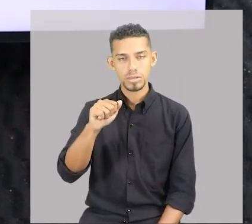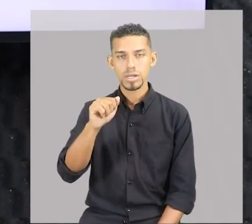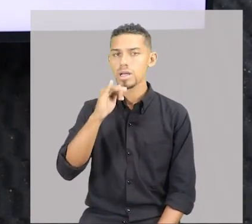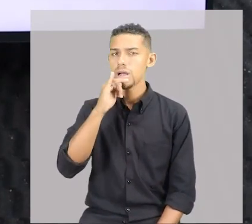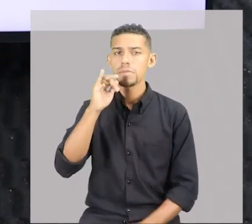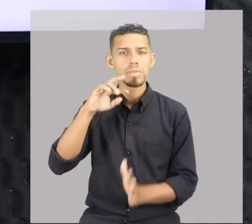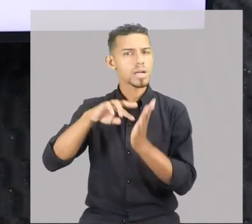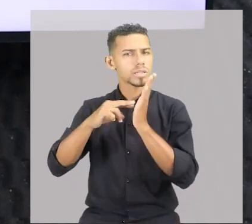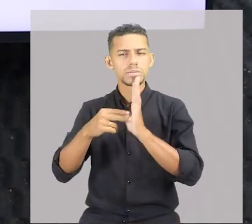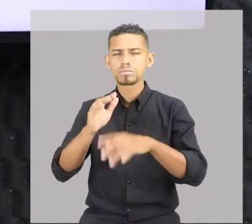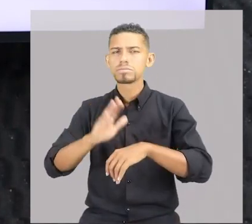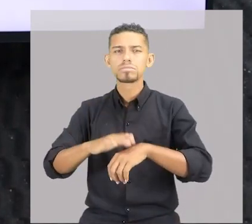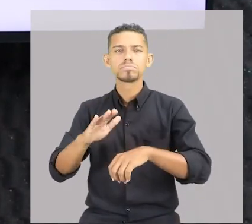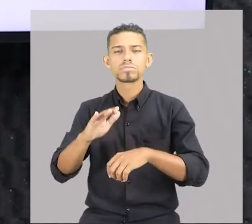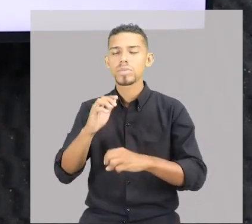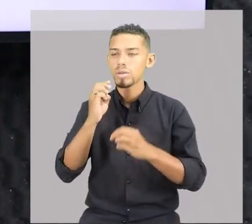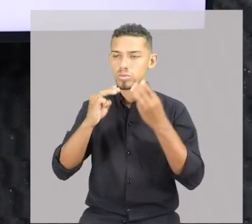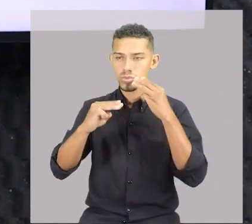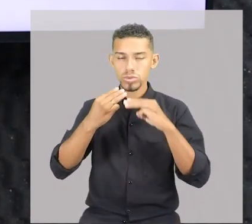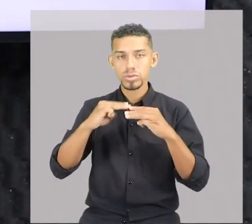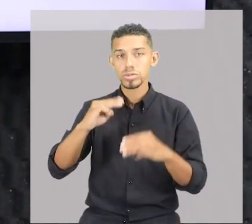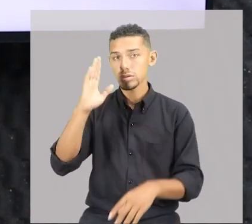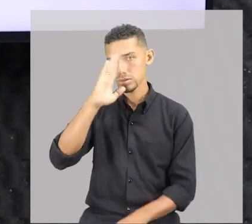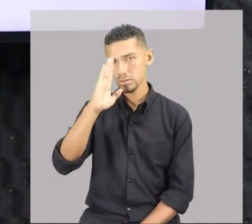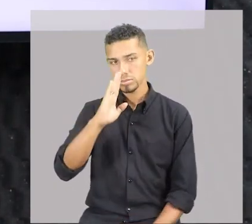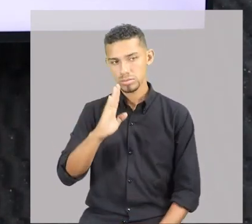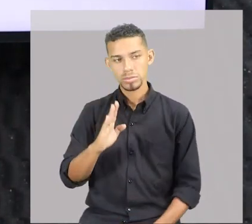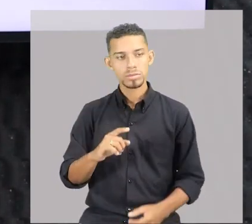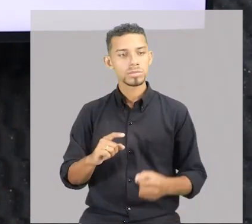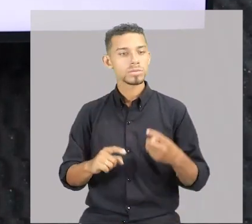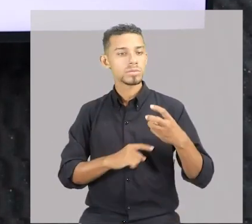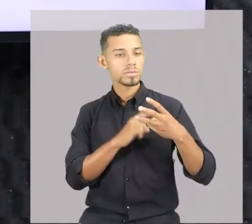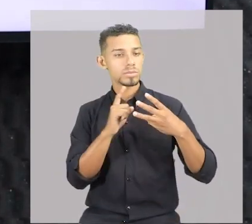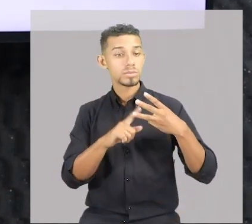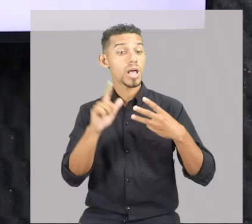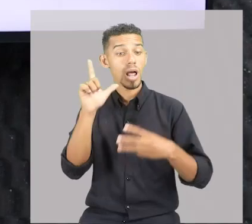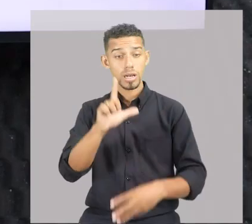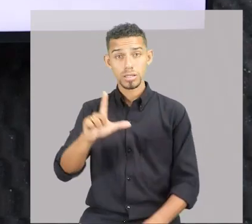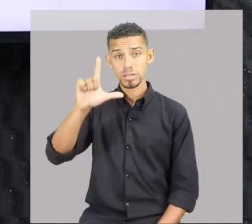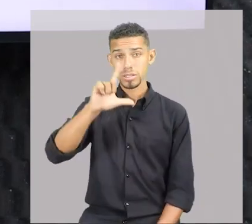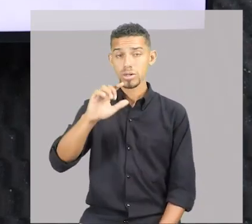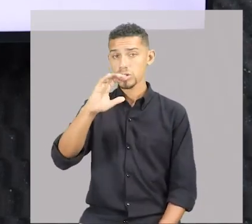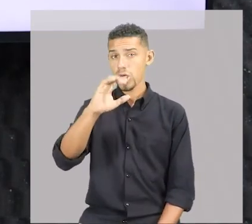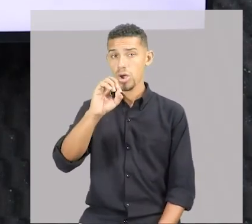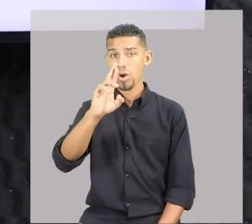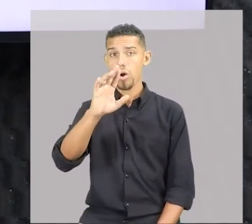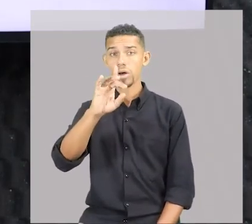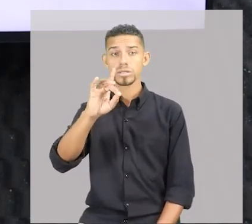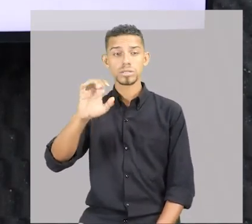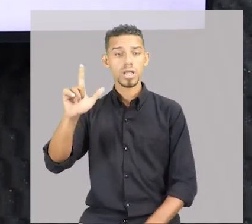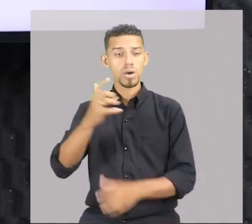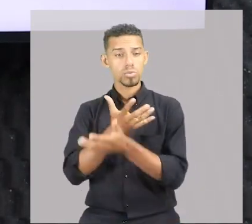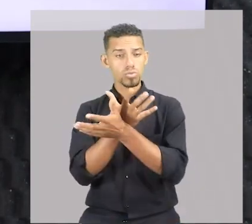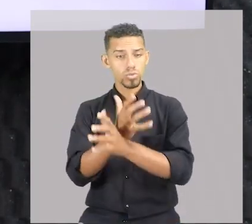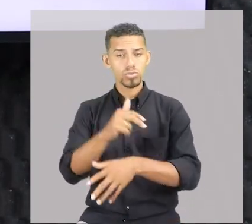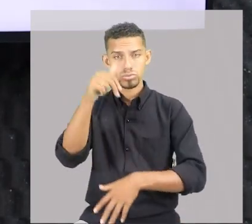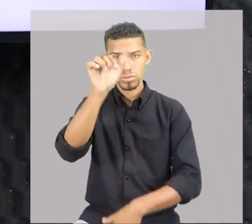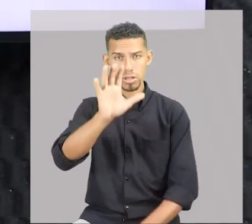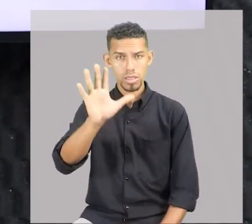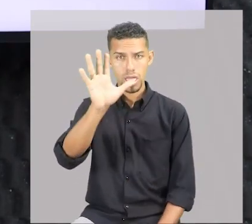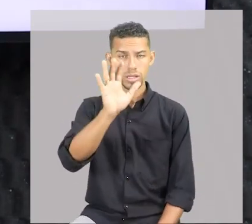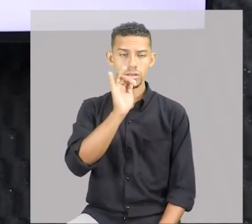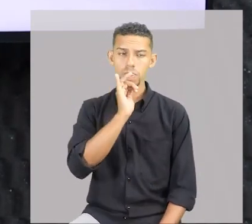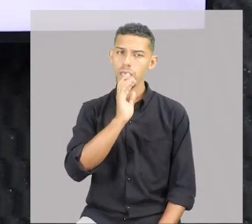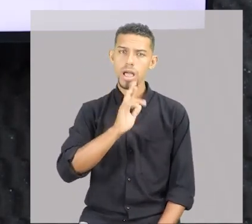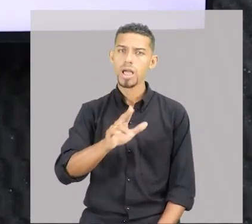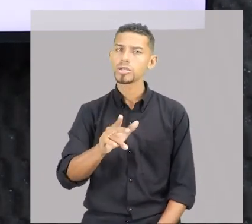mais significativa da música popular no Brasil. A literatura de cordel nordestina, né, que a gente já está falando não